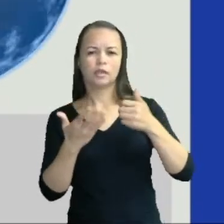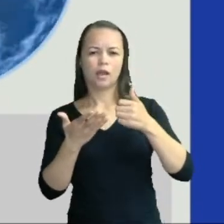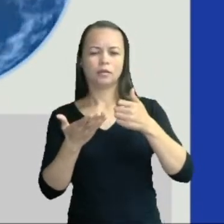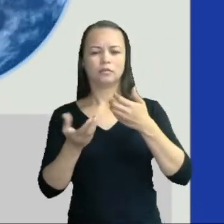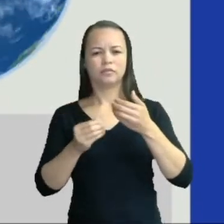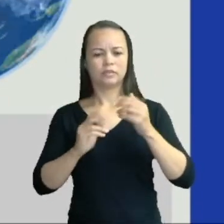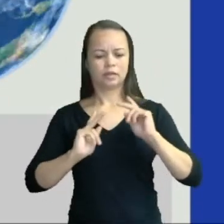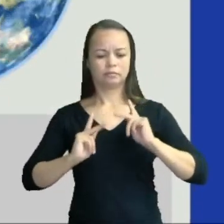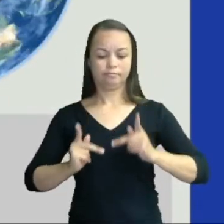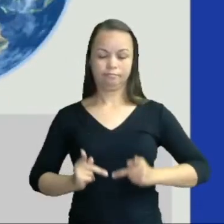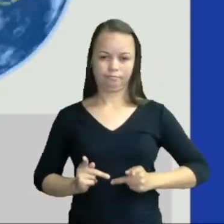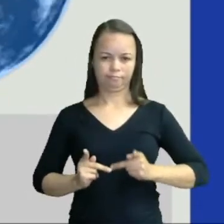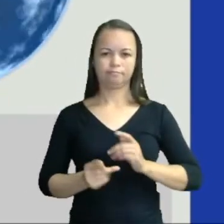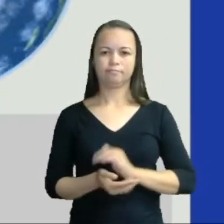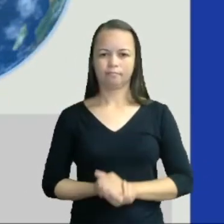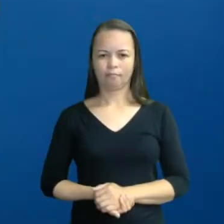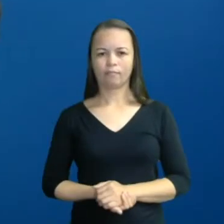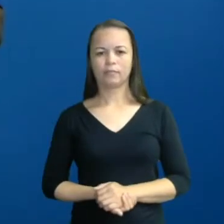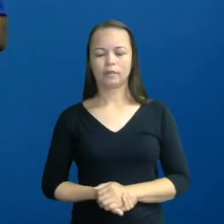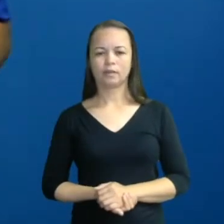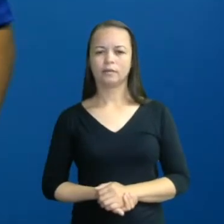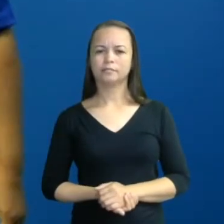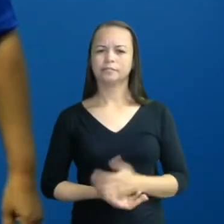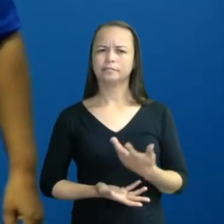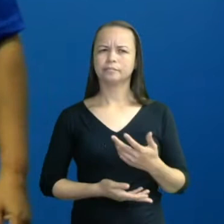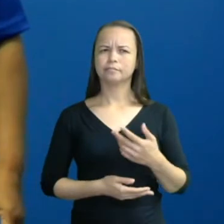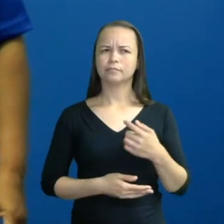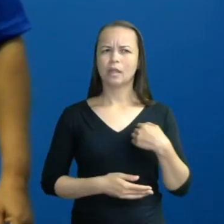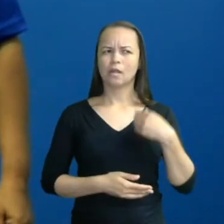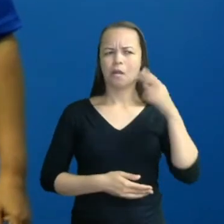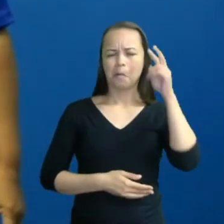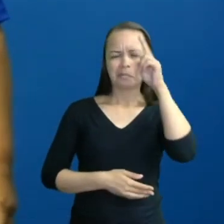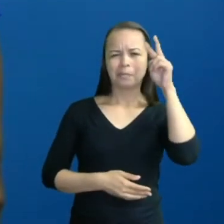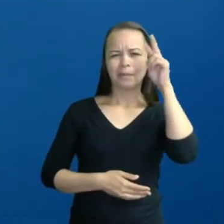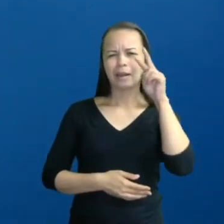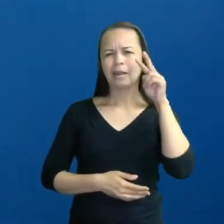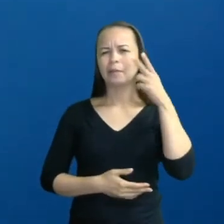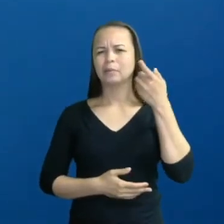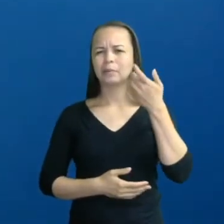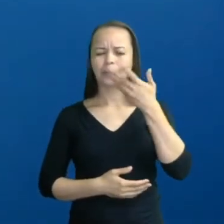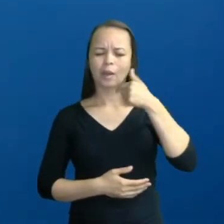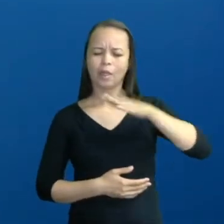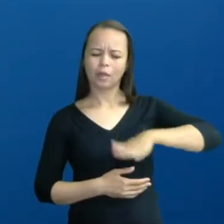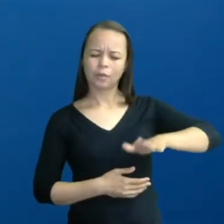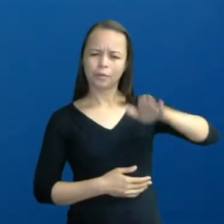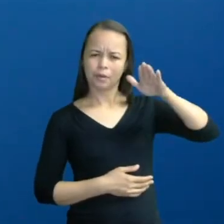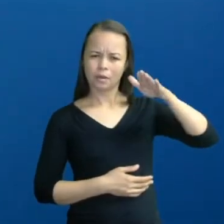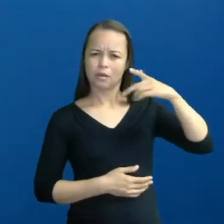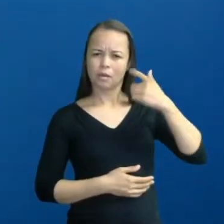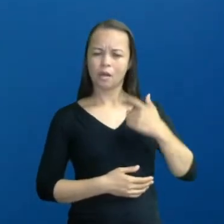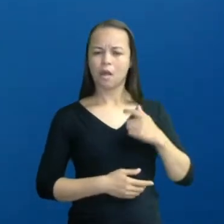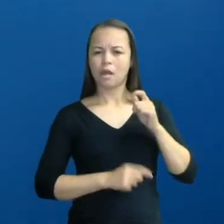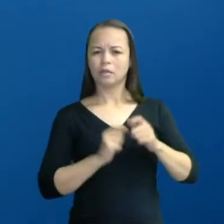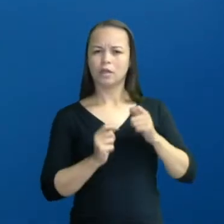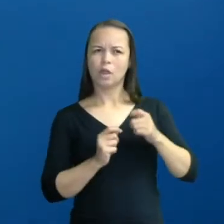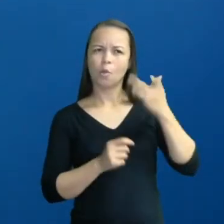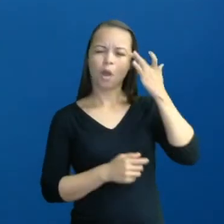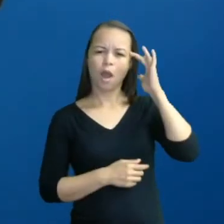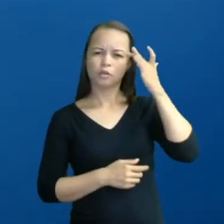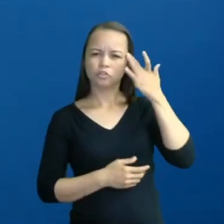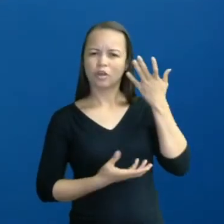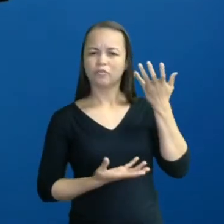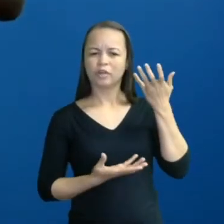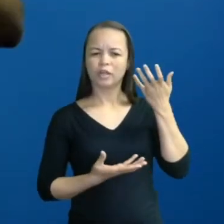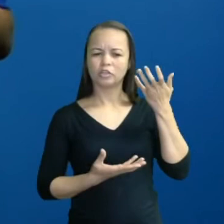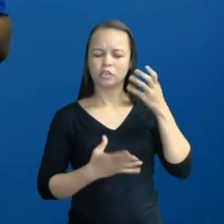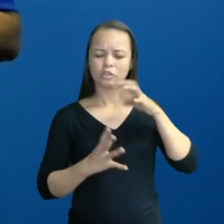atividades humanas. Vejam só, eu me lembro muito bem, quando criança, eu achava que a gente morava